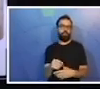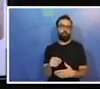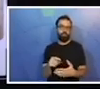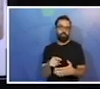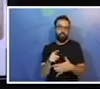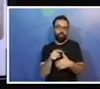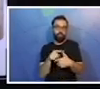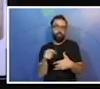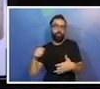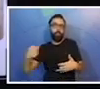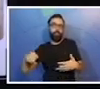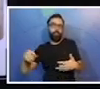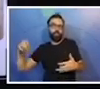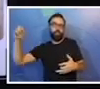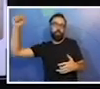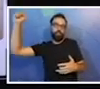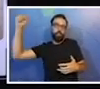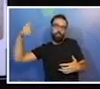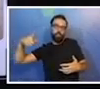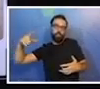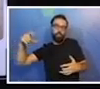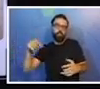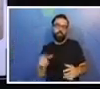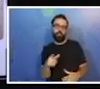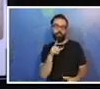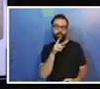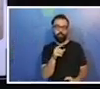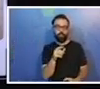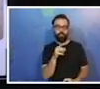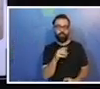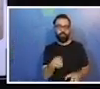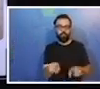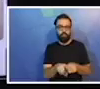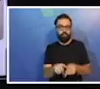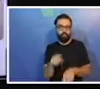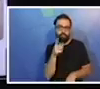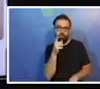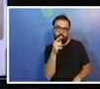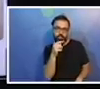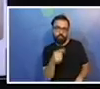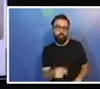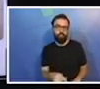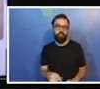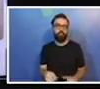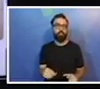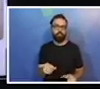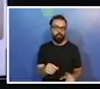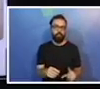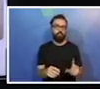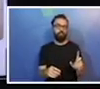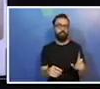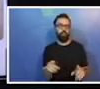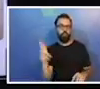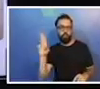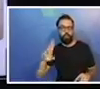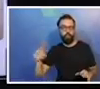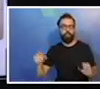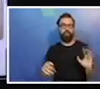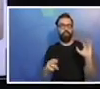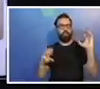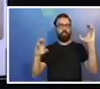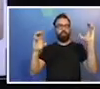precisam da luz solar e água. E ele produz, através da fotossíntese, o seu próprio alimento.